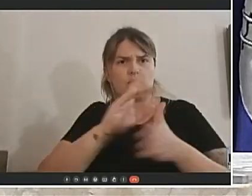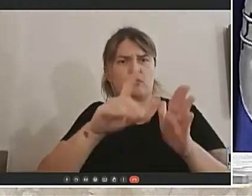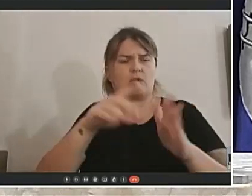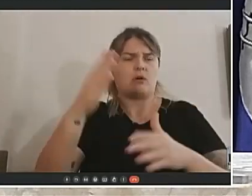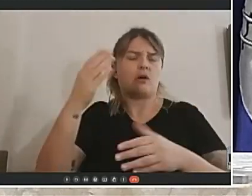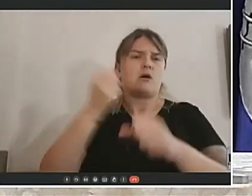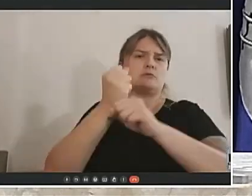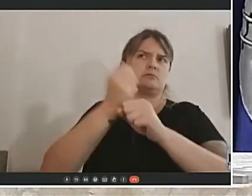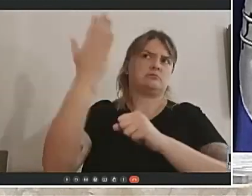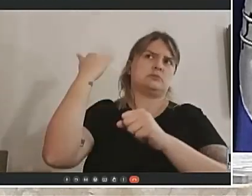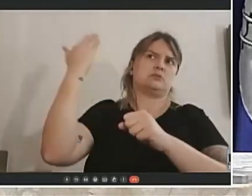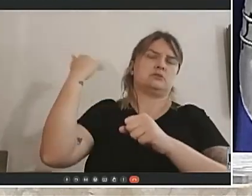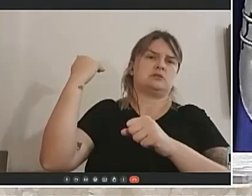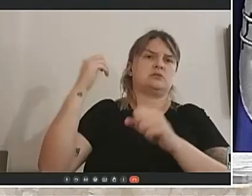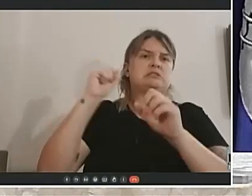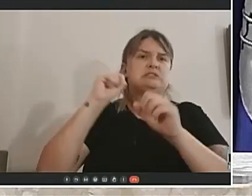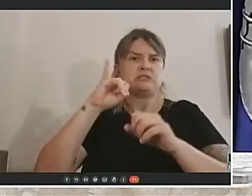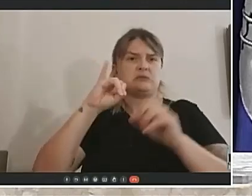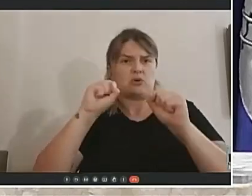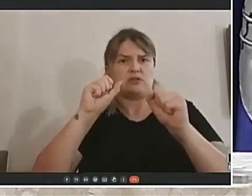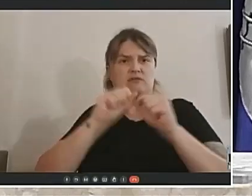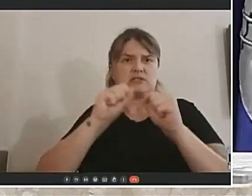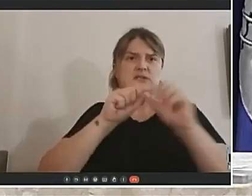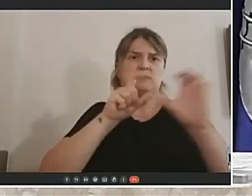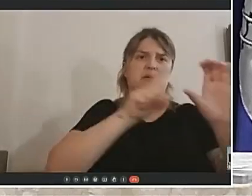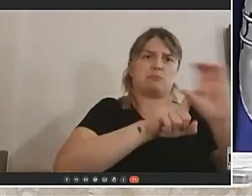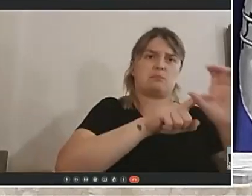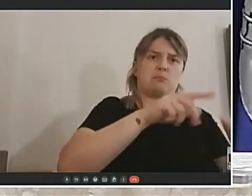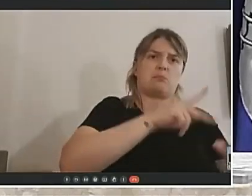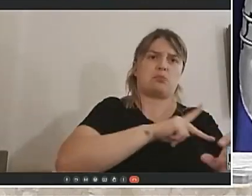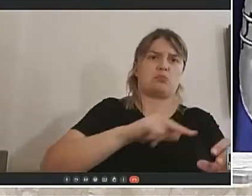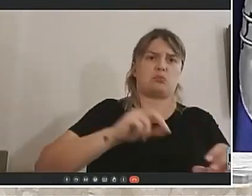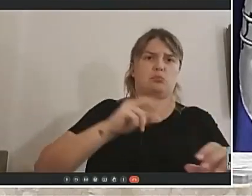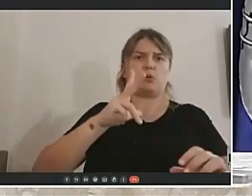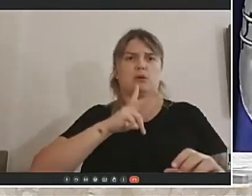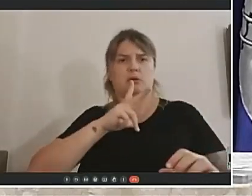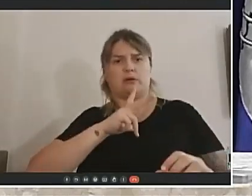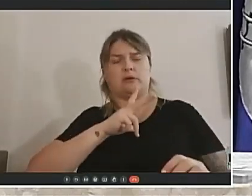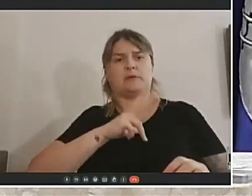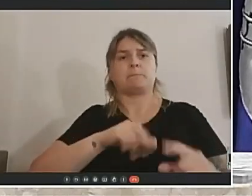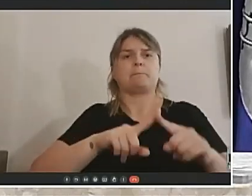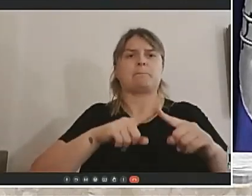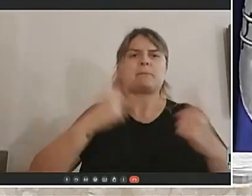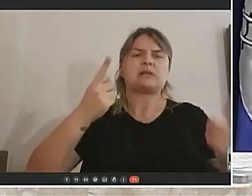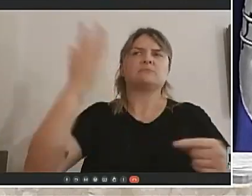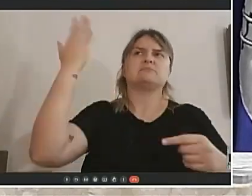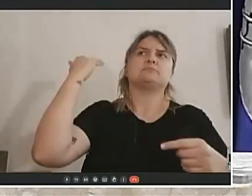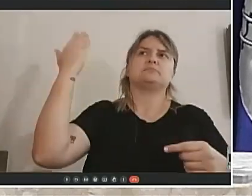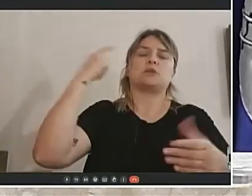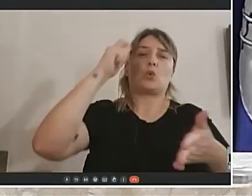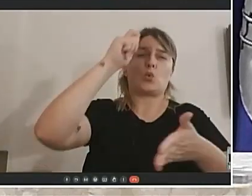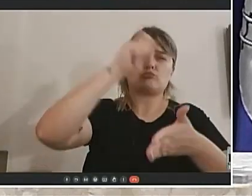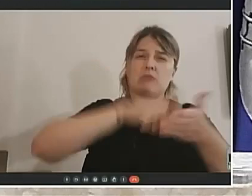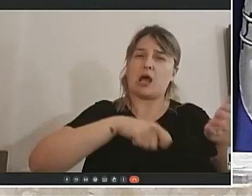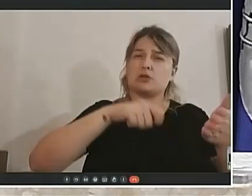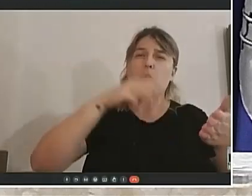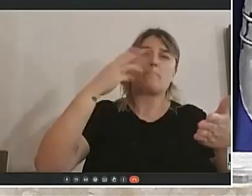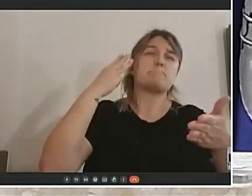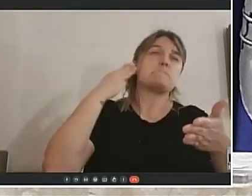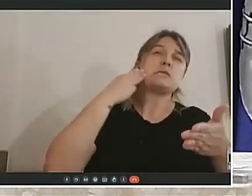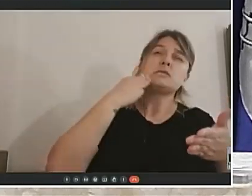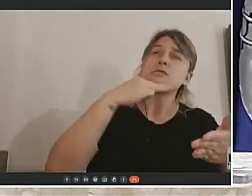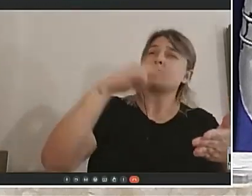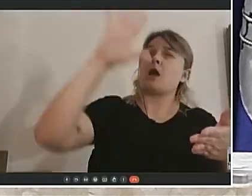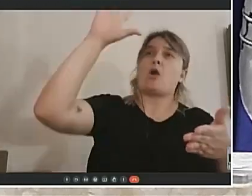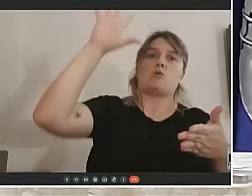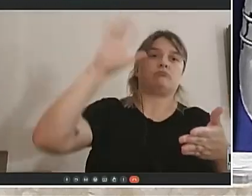podendo fazer essas parcerias pública privada mas a época o contrato milionário não questionou agora